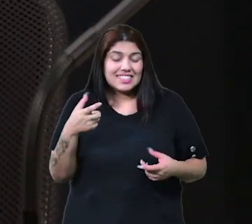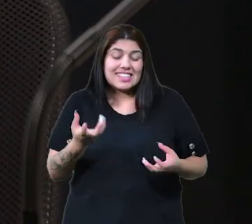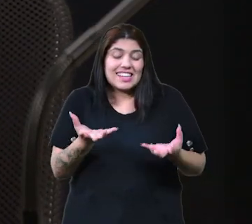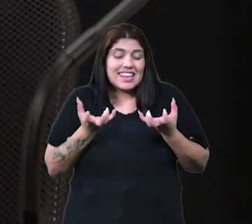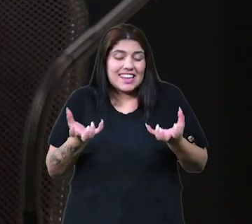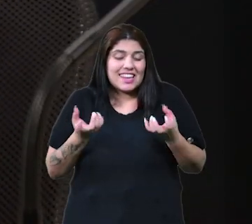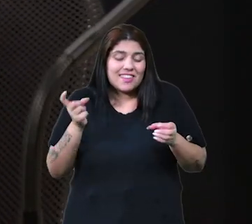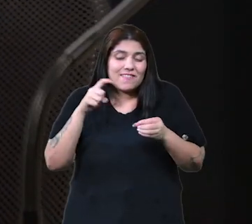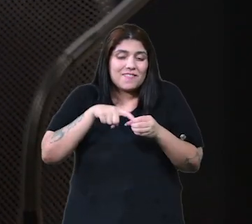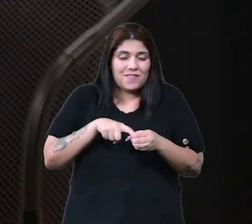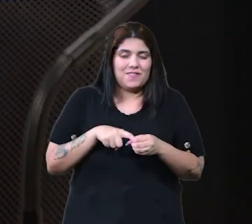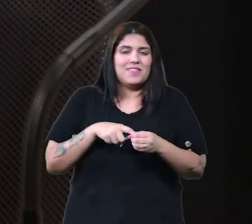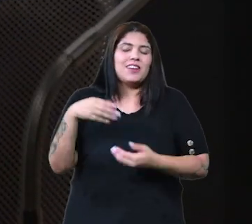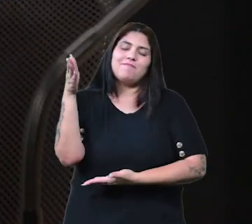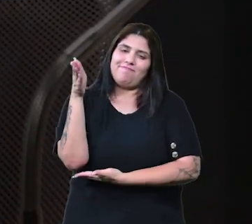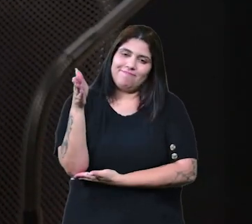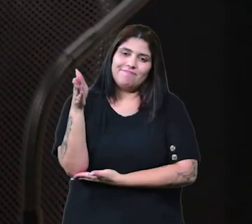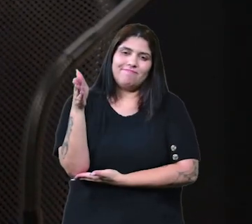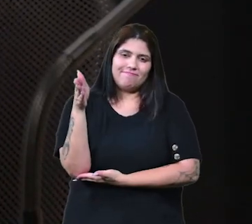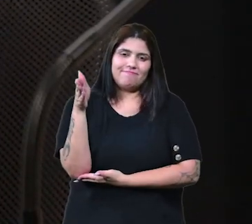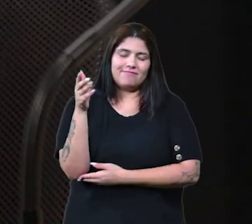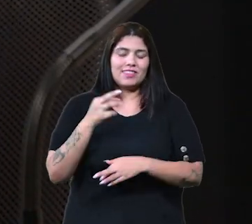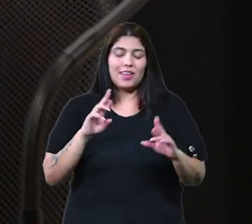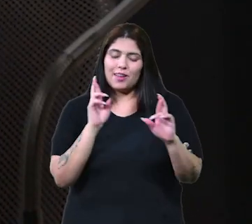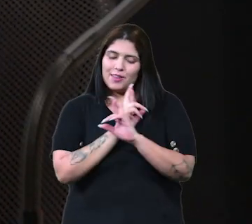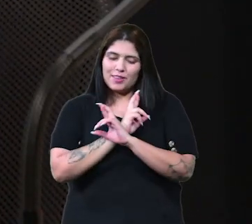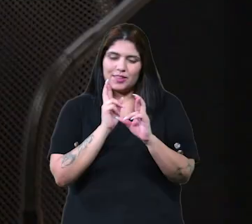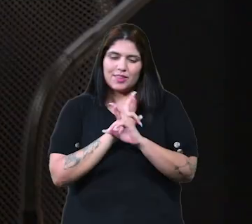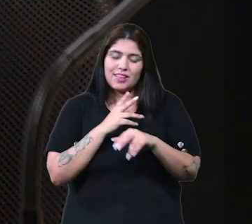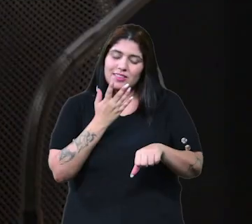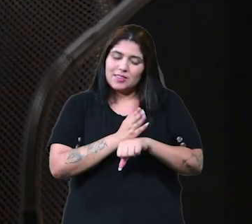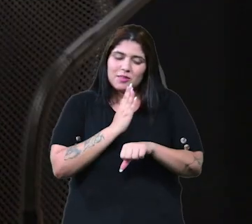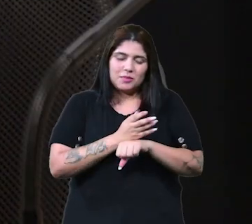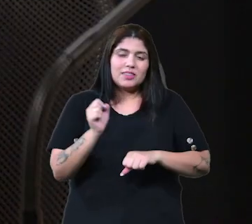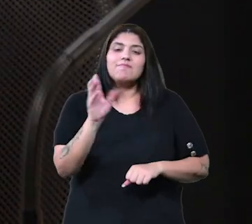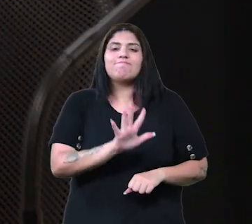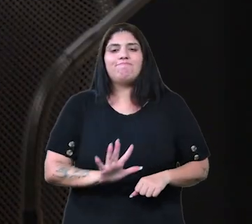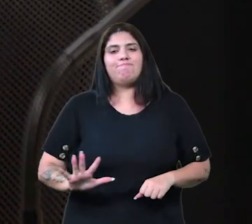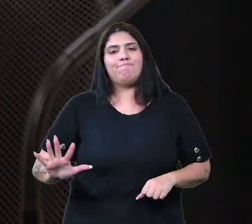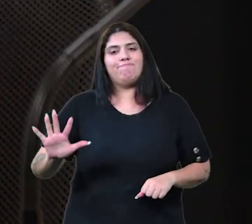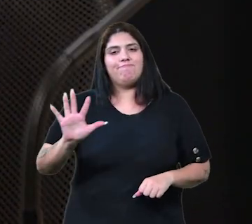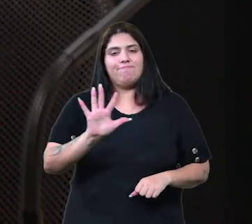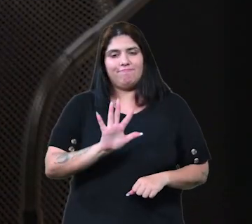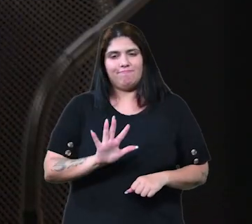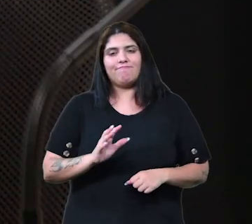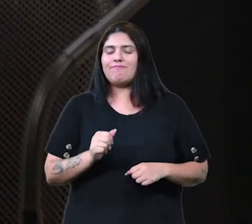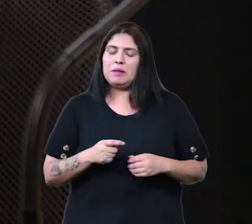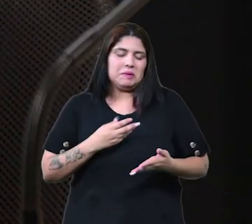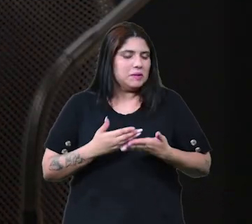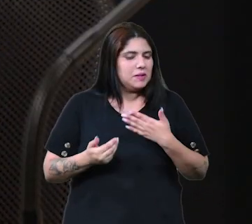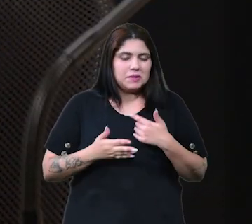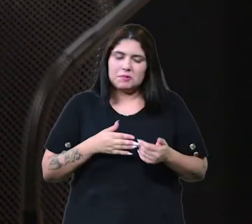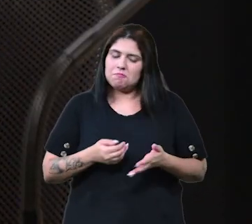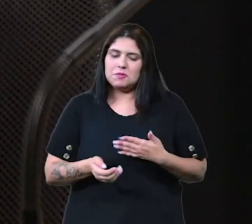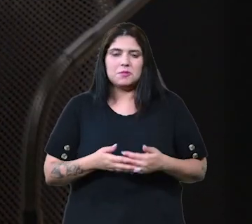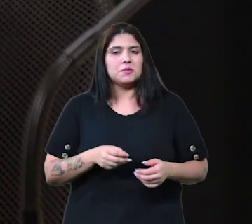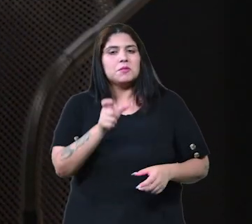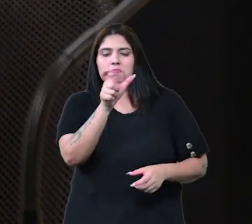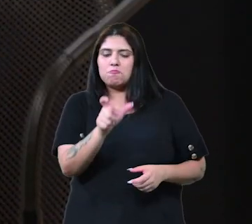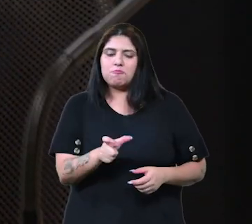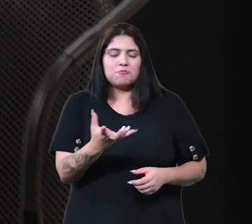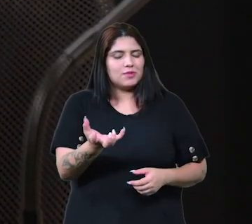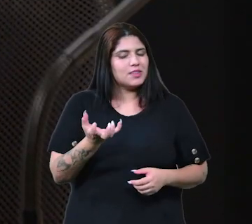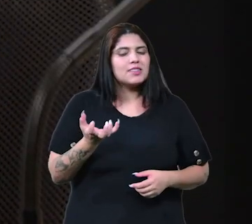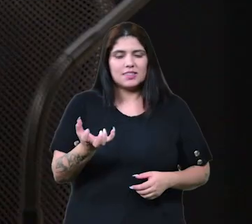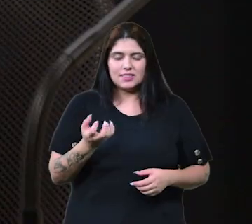a hospitalidade está associada a essa prática dessas dimensões, né? Para quem quiser entender um pouco mais sobre o construto, entender